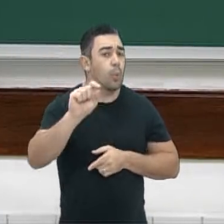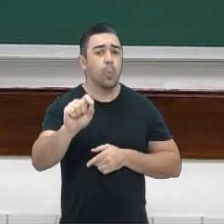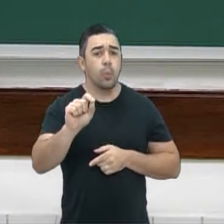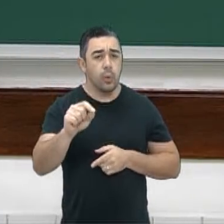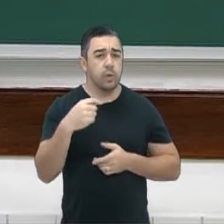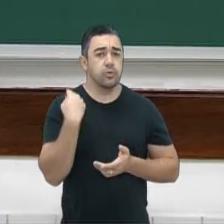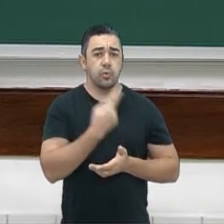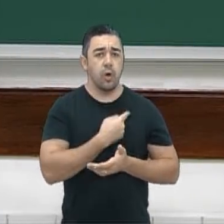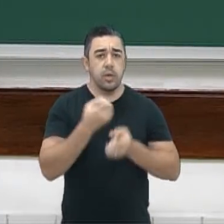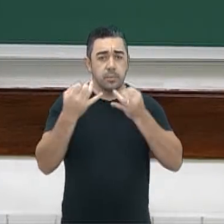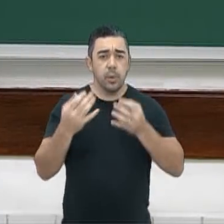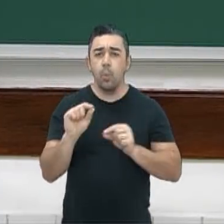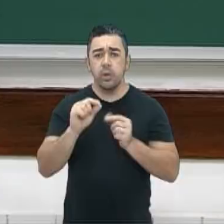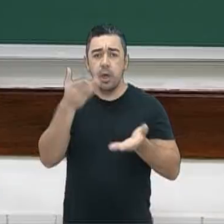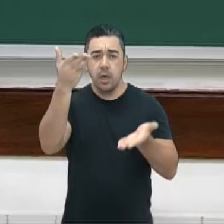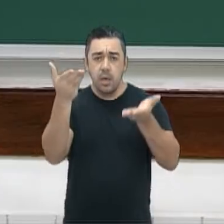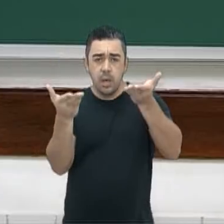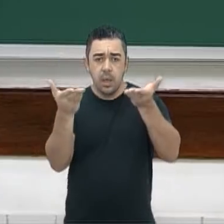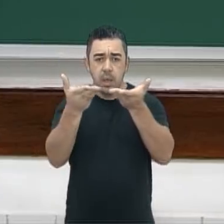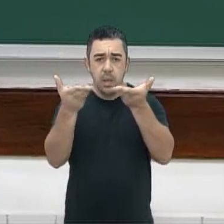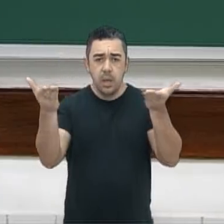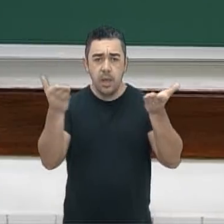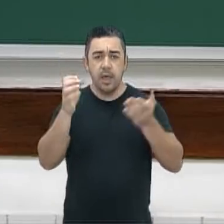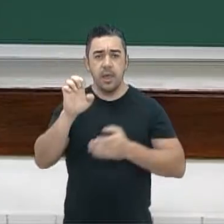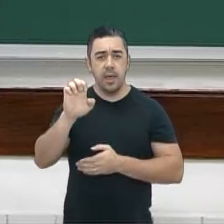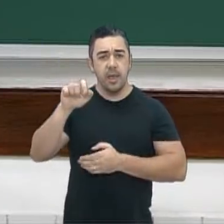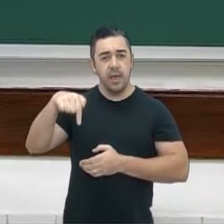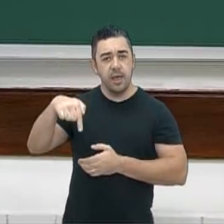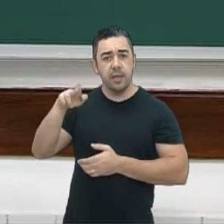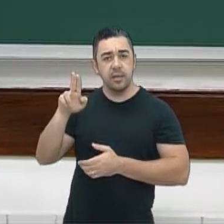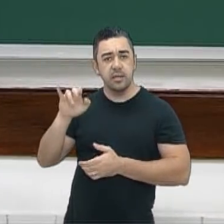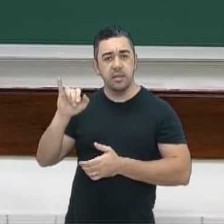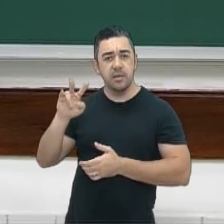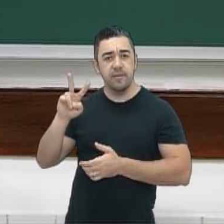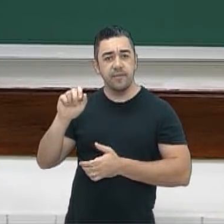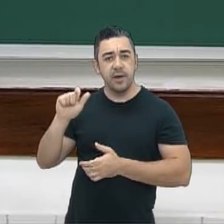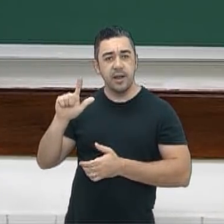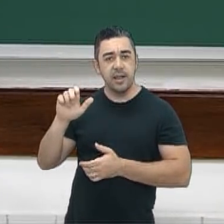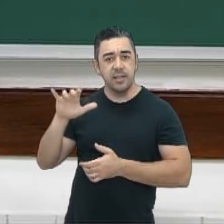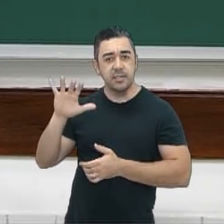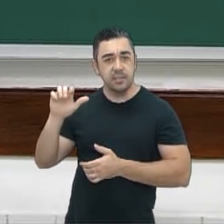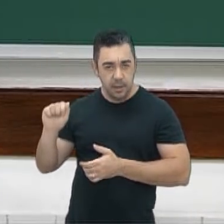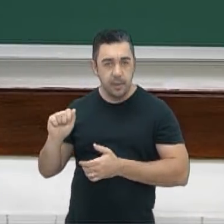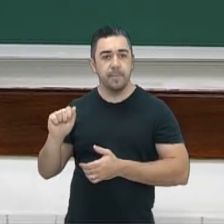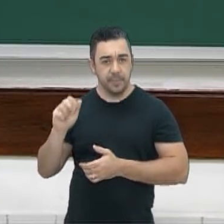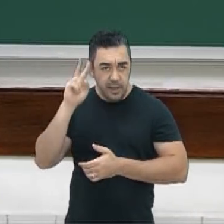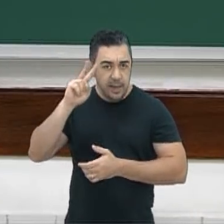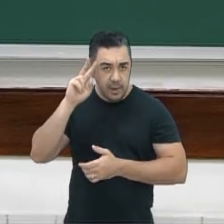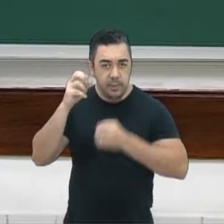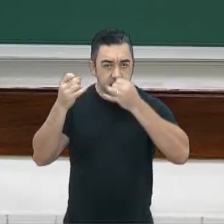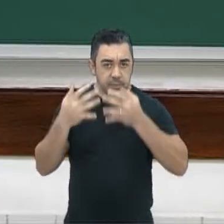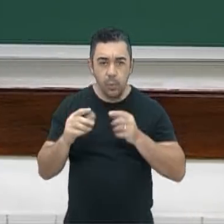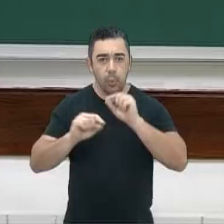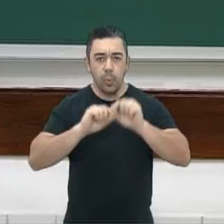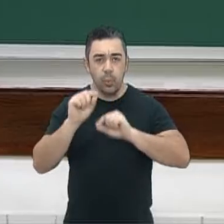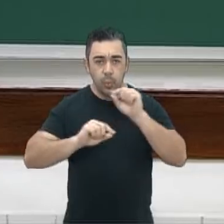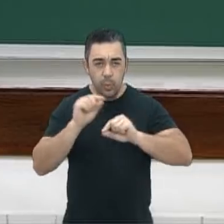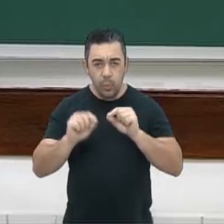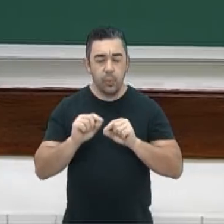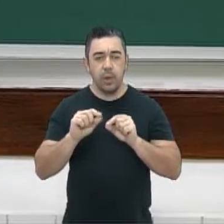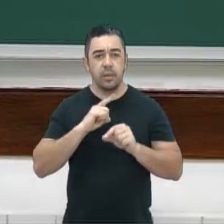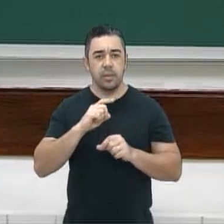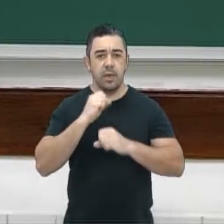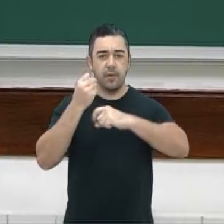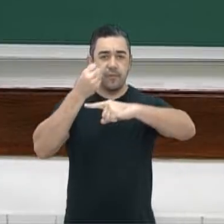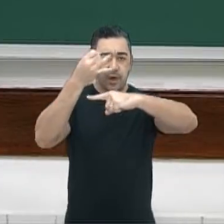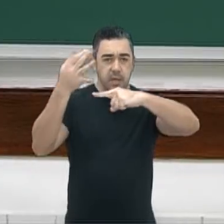na aula passada de equivalência. Não especificamente equivalência de frações, a gente falou de equivalências de frações e de